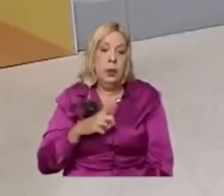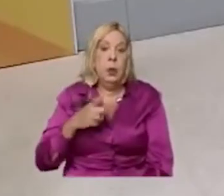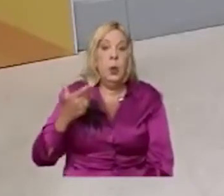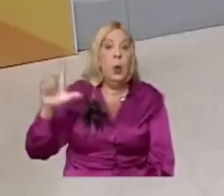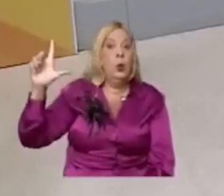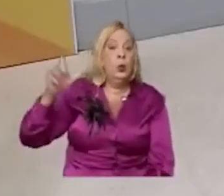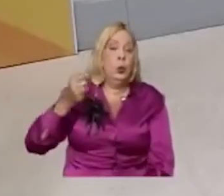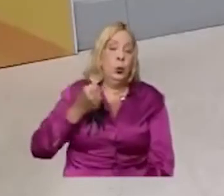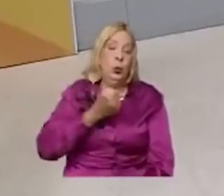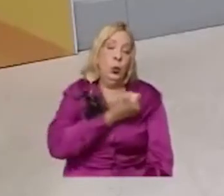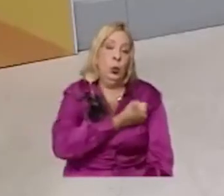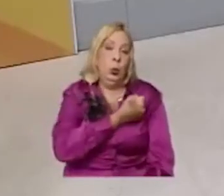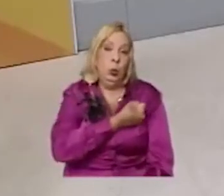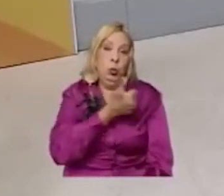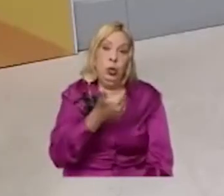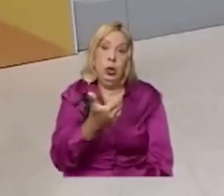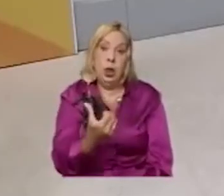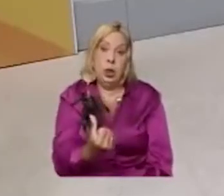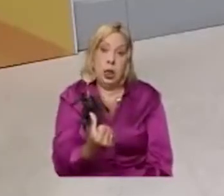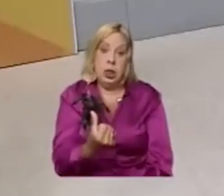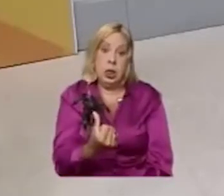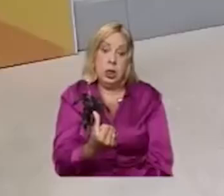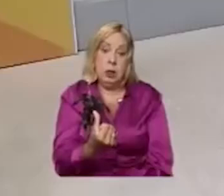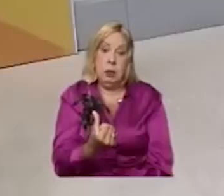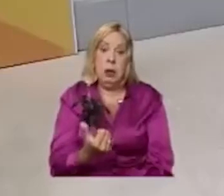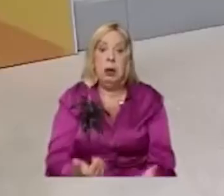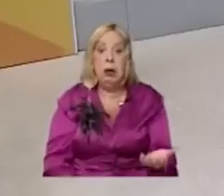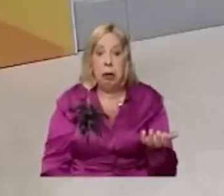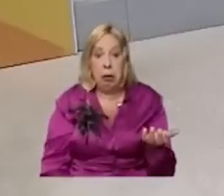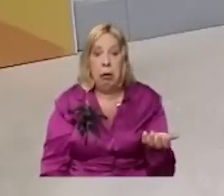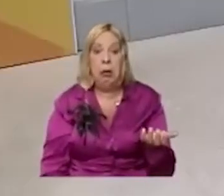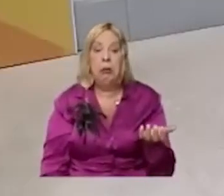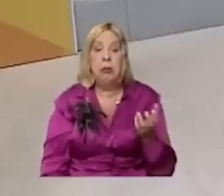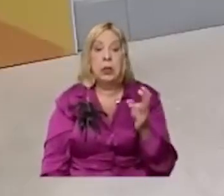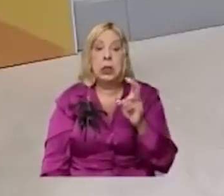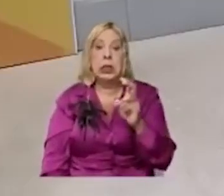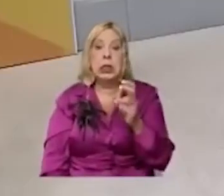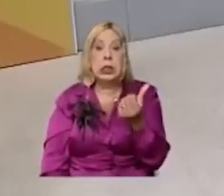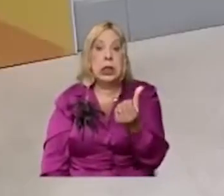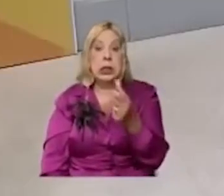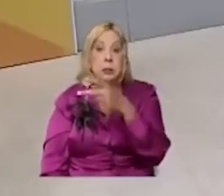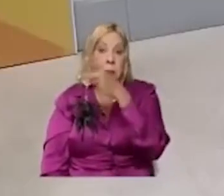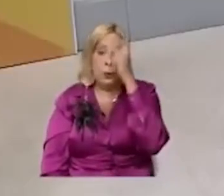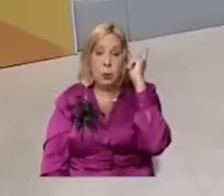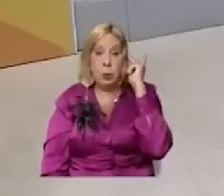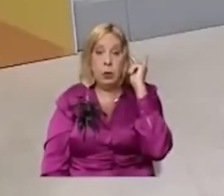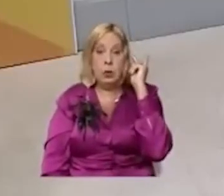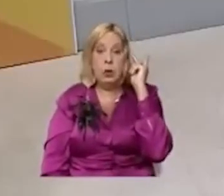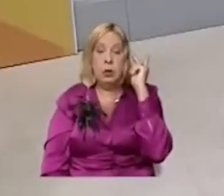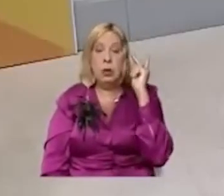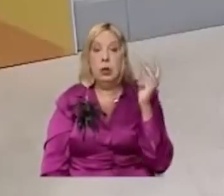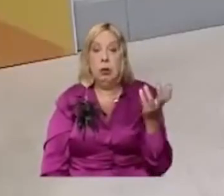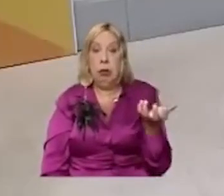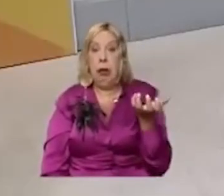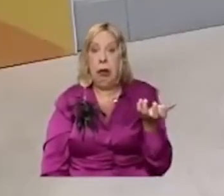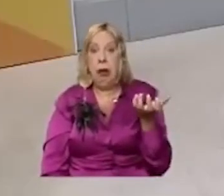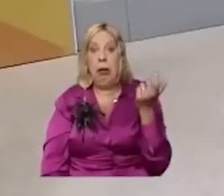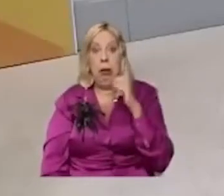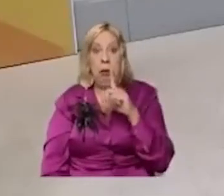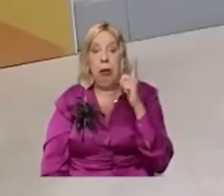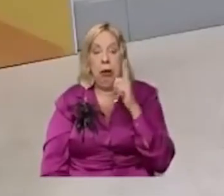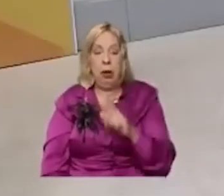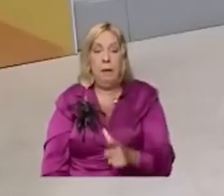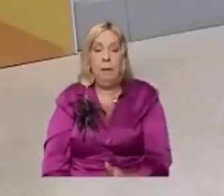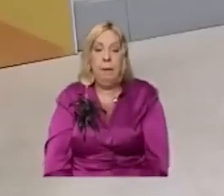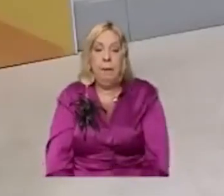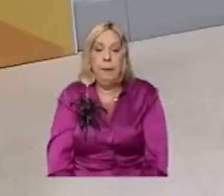16? Bom, não. Alguém queria para entrar na disputa, tá? Já são 6 candidatos aí, com a bolinha 16 entrou mais